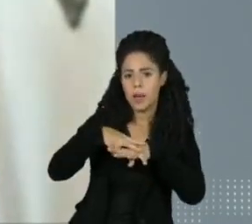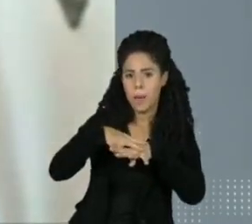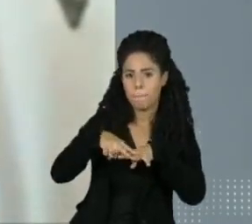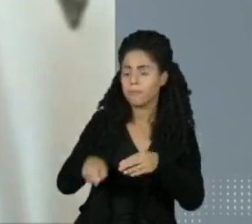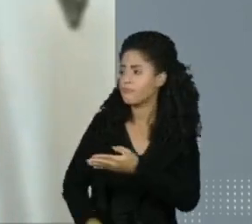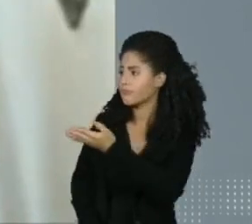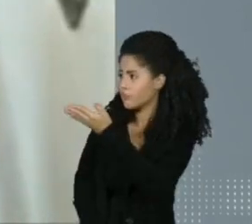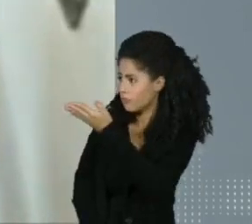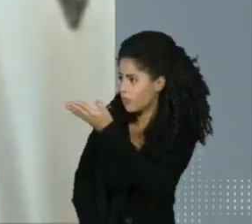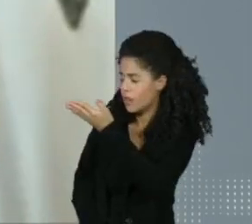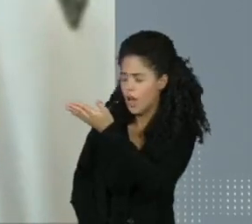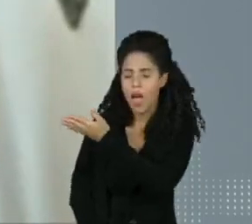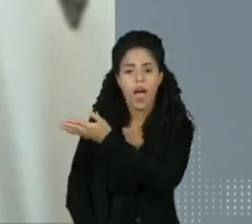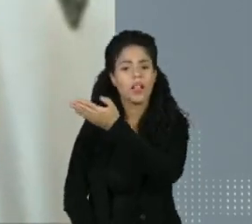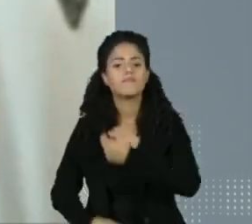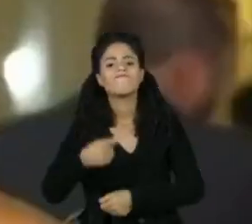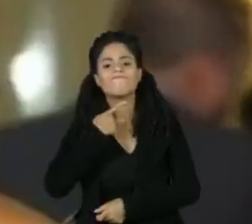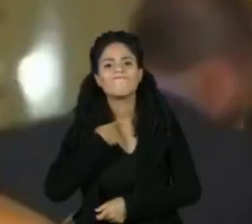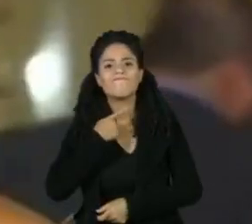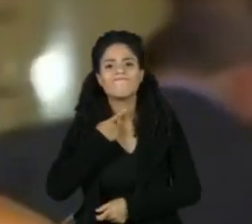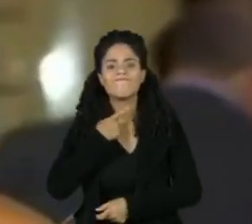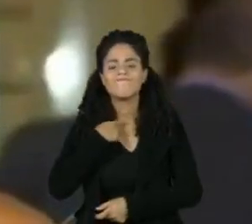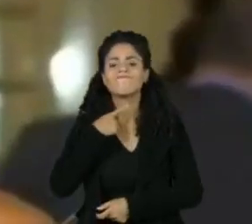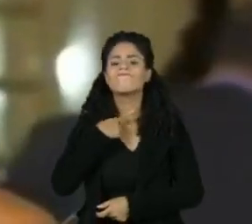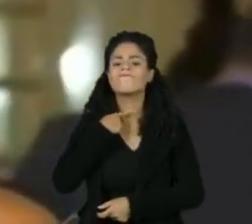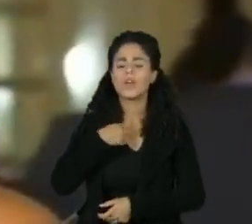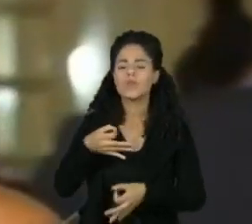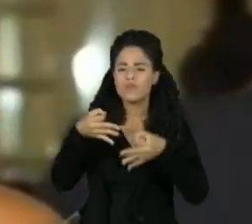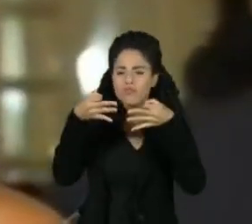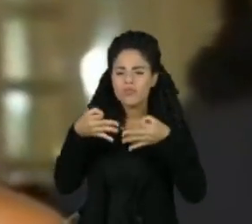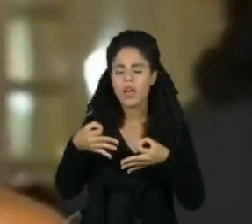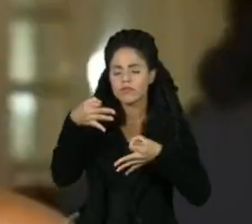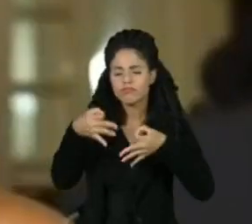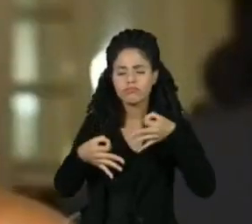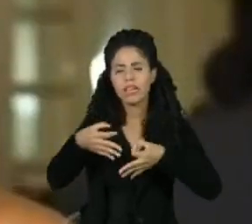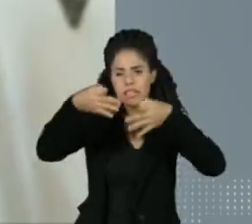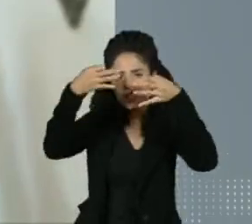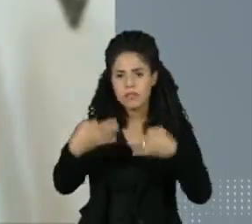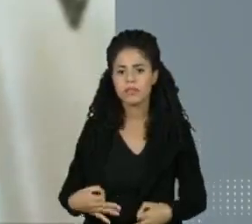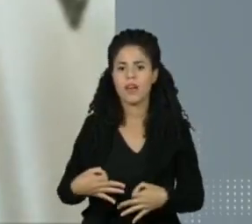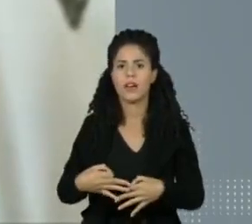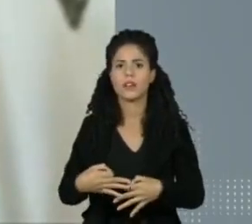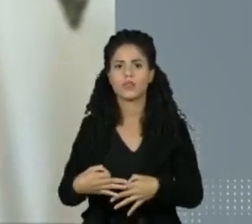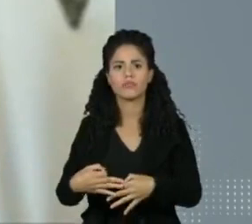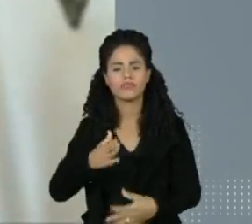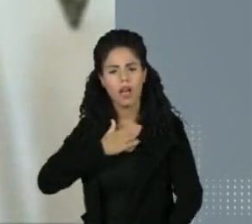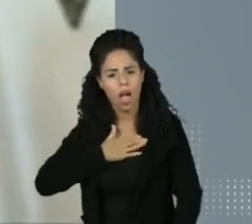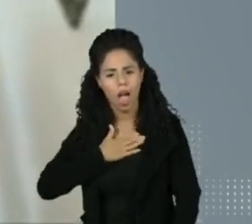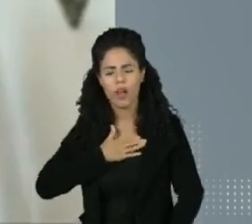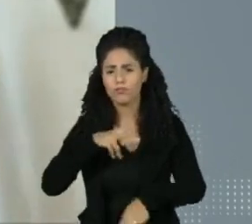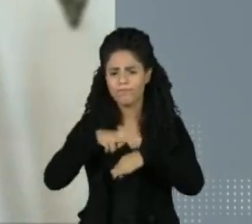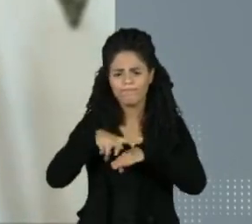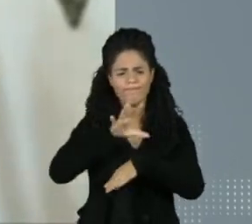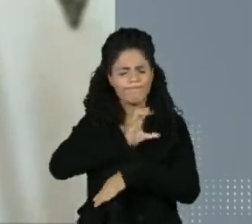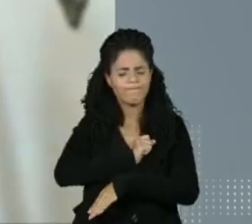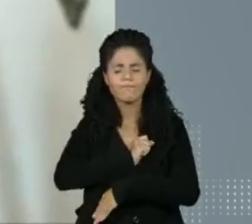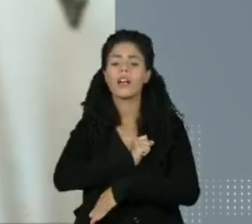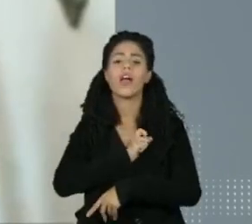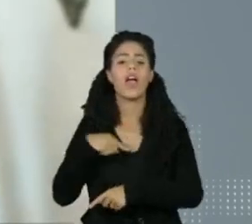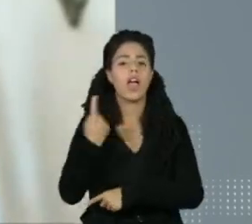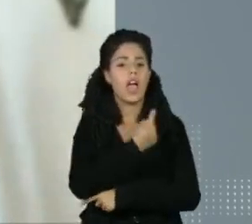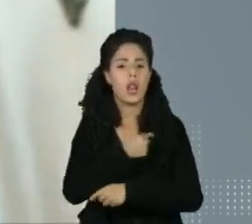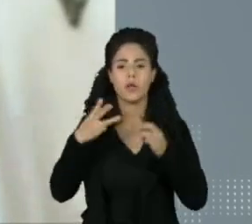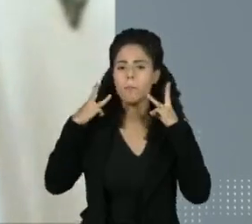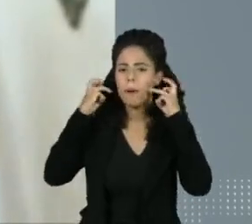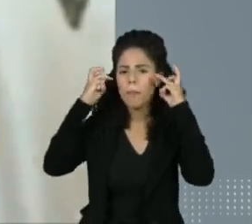Benício, deseja nada menos que justiça pela morte da companheira. Justiça por Marielle é quando a gente conseguir